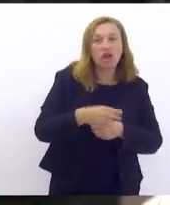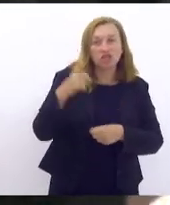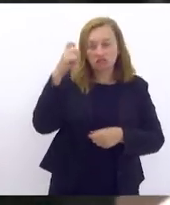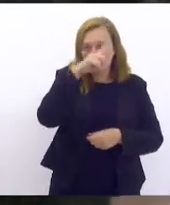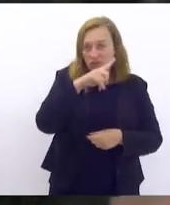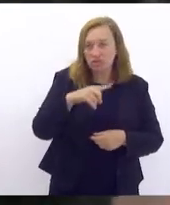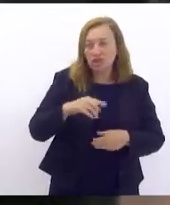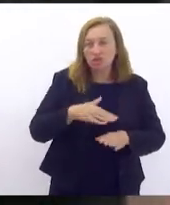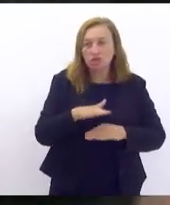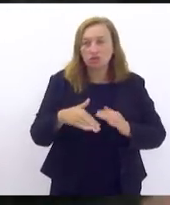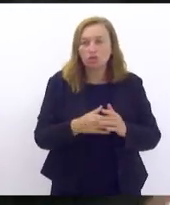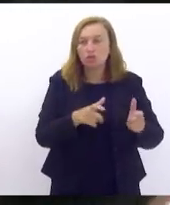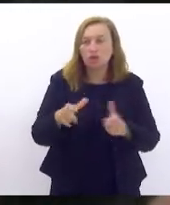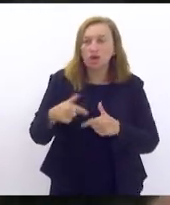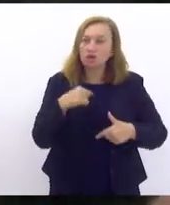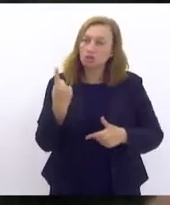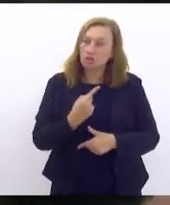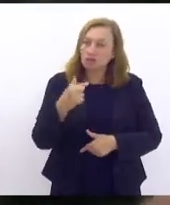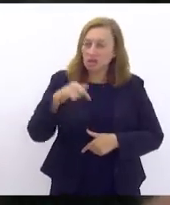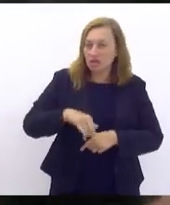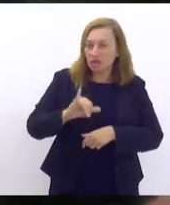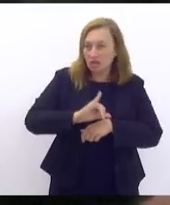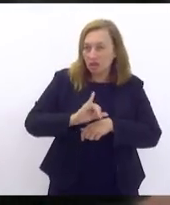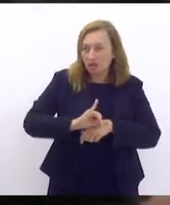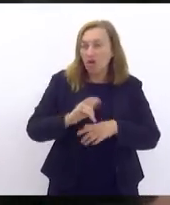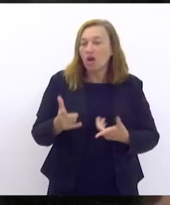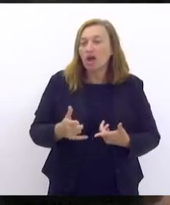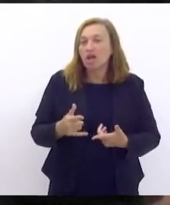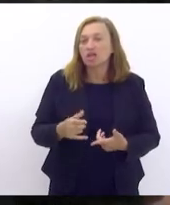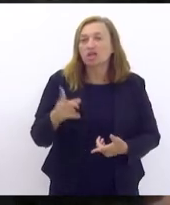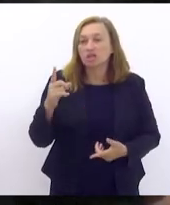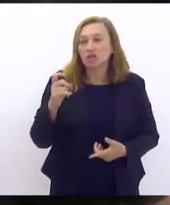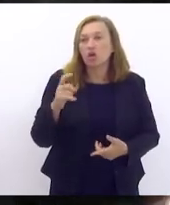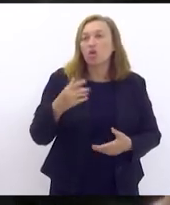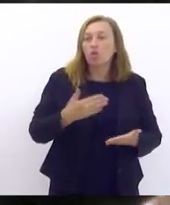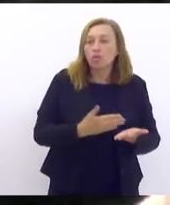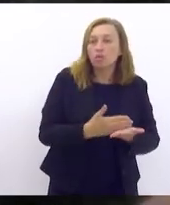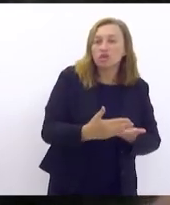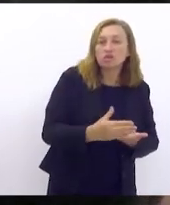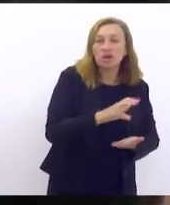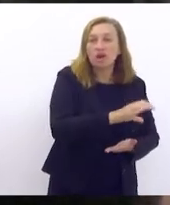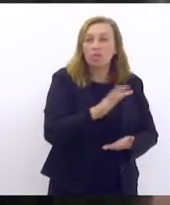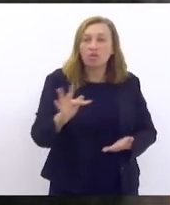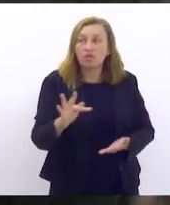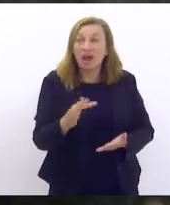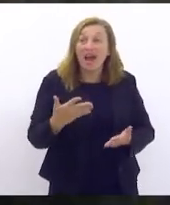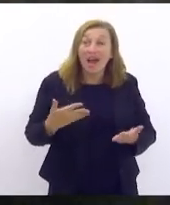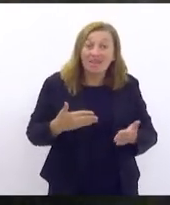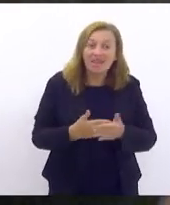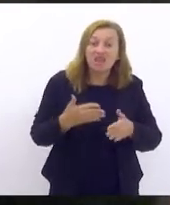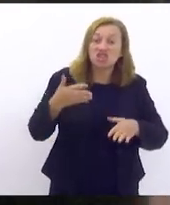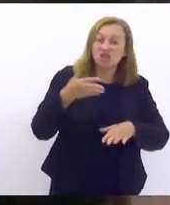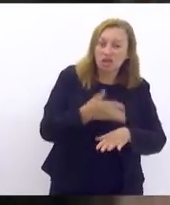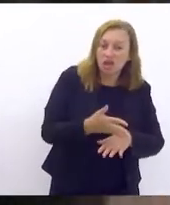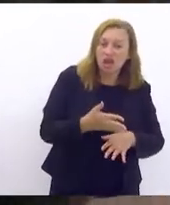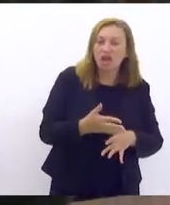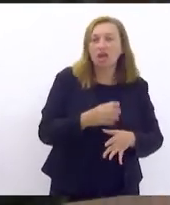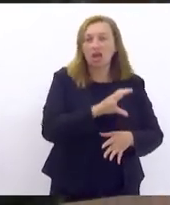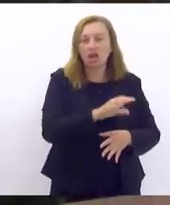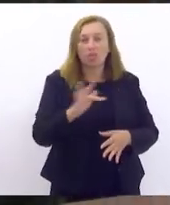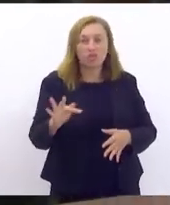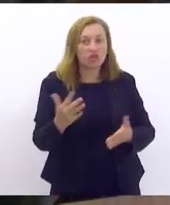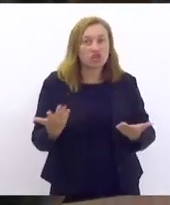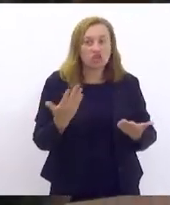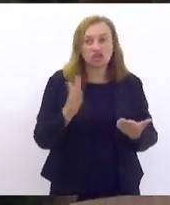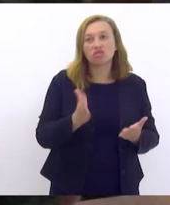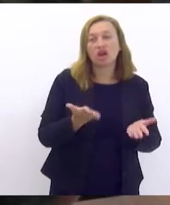Nós estamos aqui na capital e, de repente, a gente recebe a mensagem. Começou uma operação em Cabo Frio. Até nós chegarmos em Cabo Frio, a operação